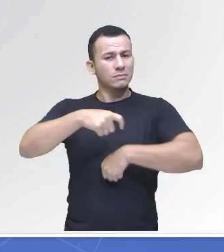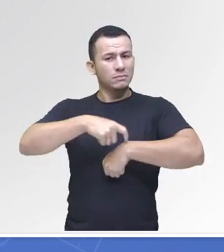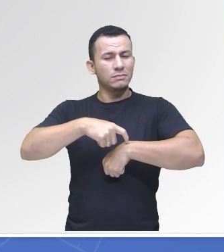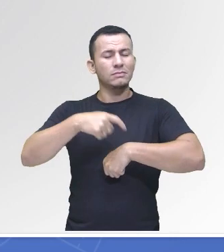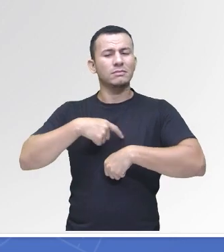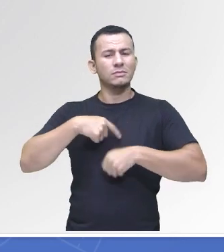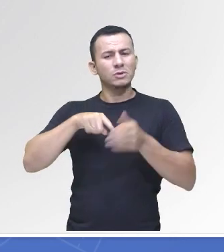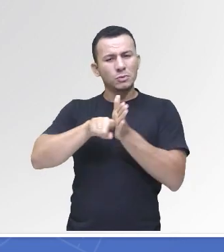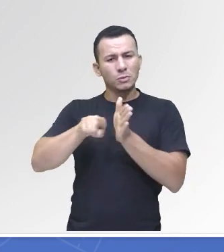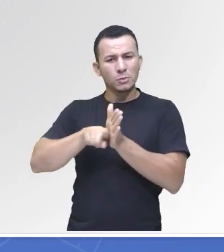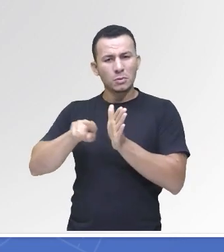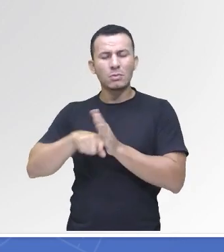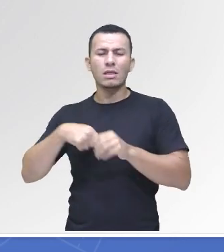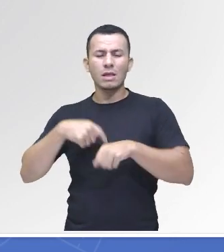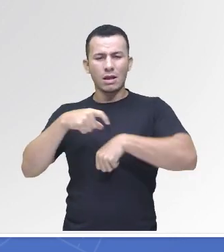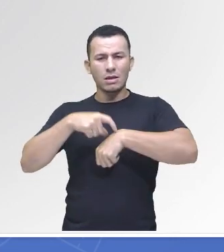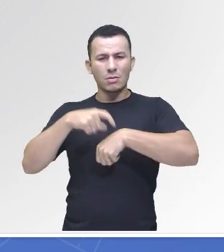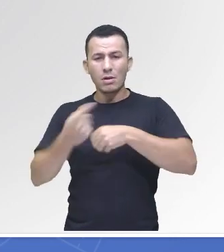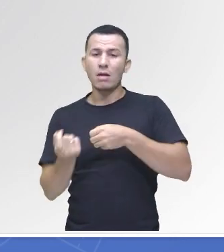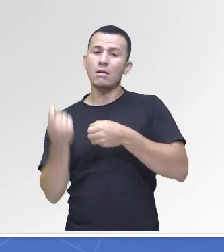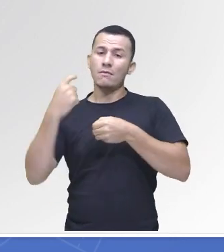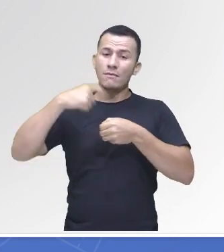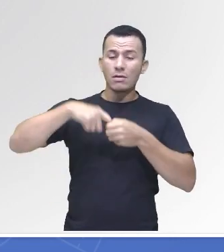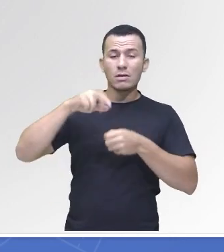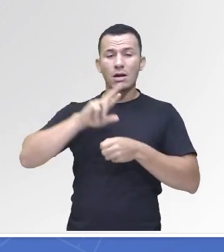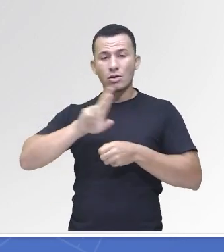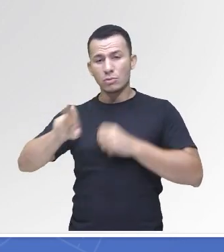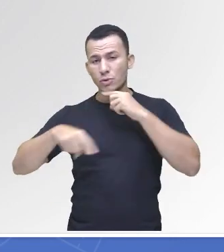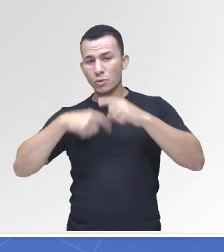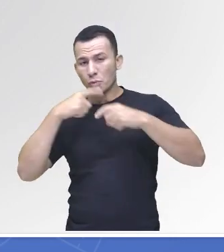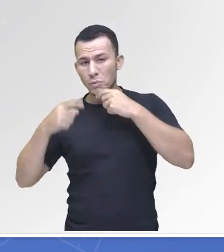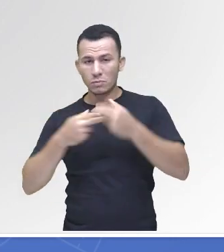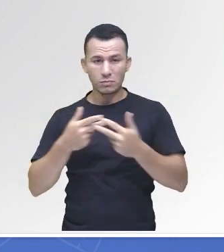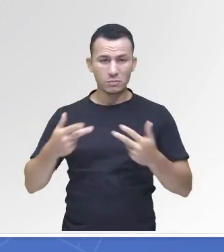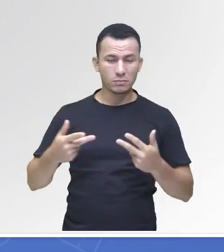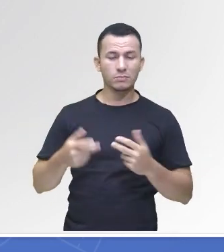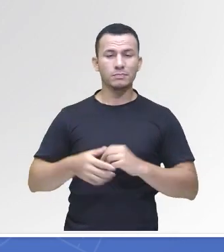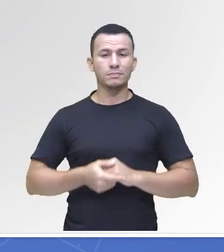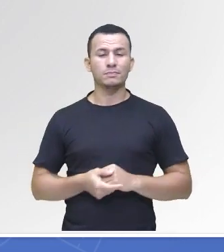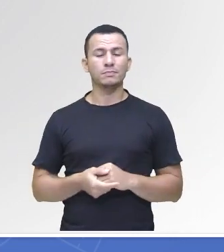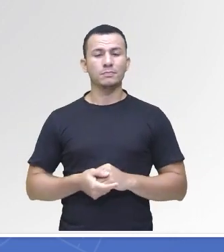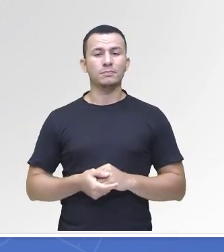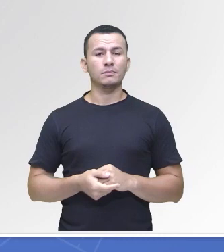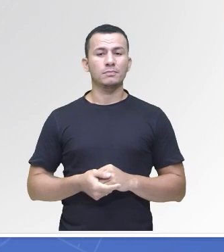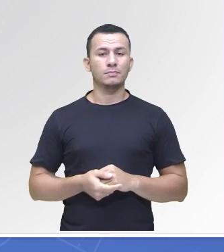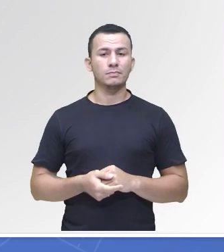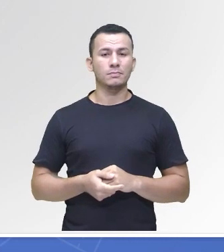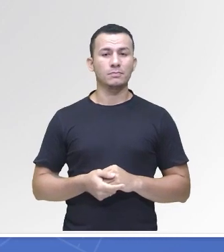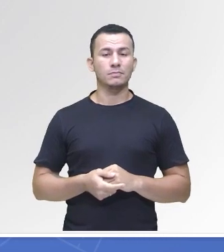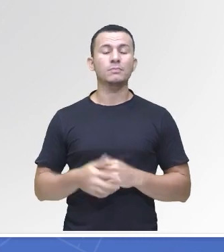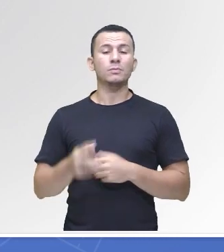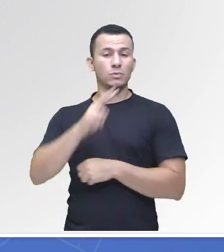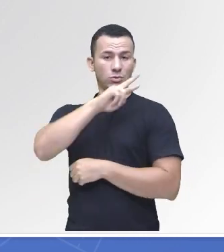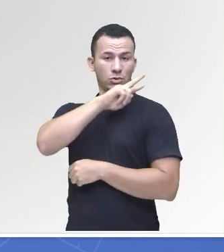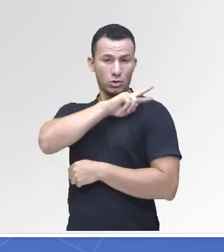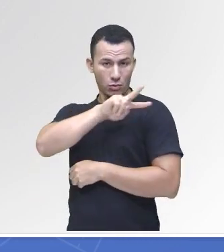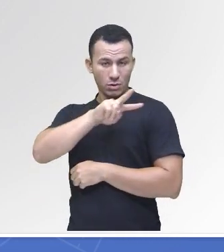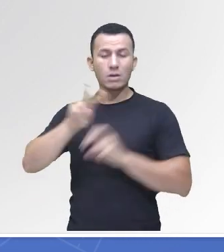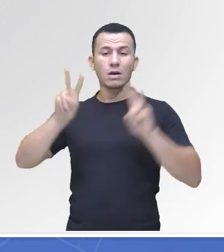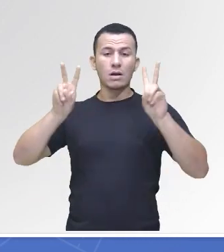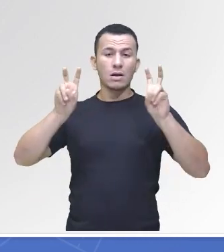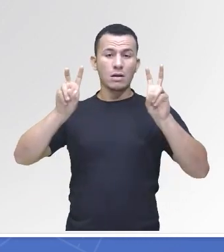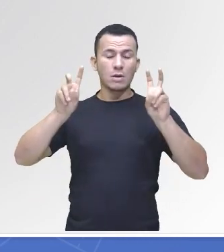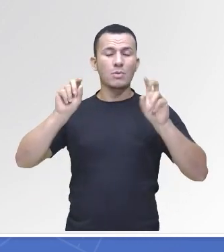gente volta para fazer a correção e tirar as dúvidas, tá bom? Então, relembrando aí que no segundo ano nós falamos sobre o